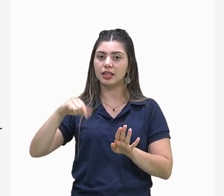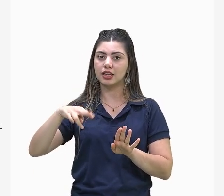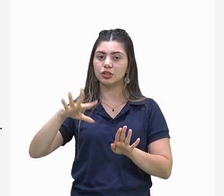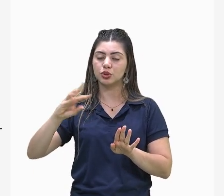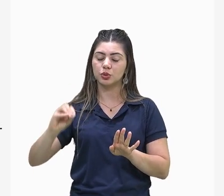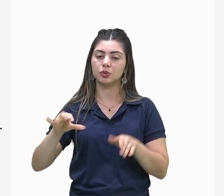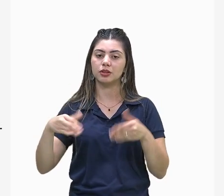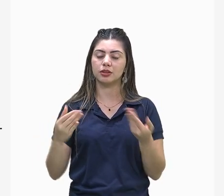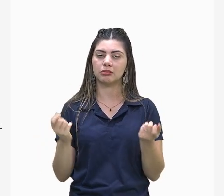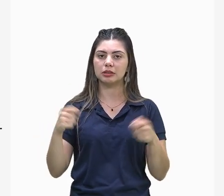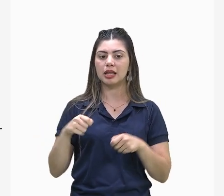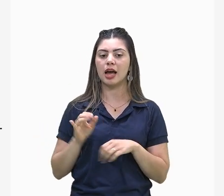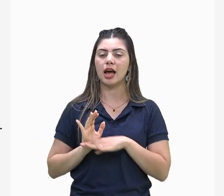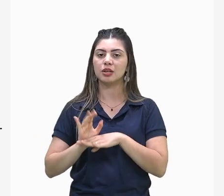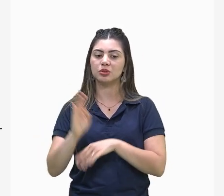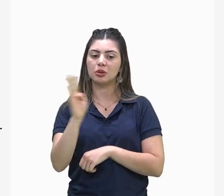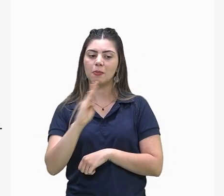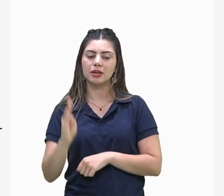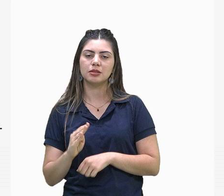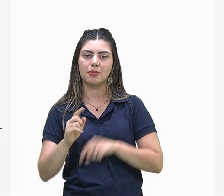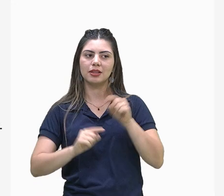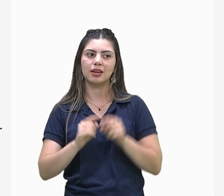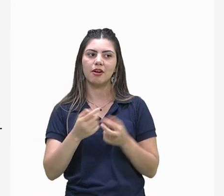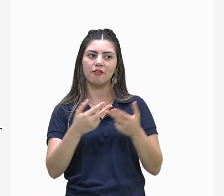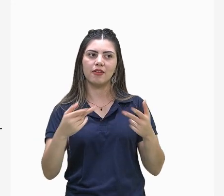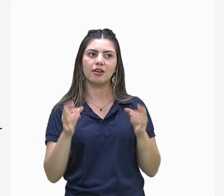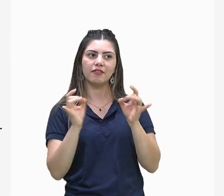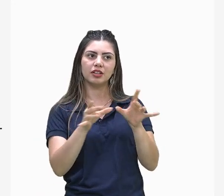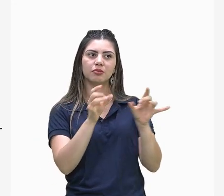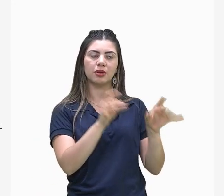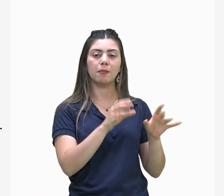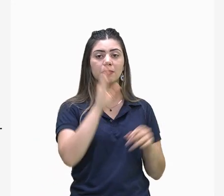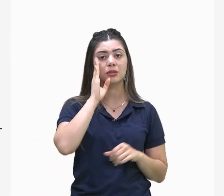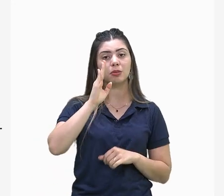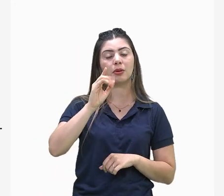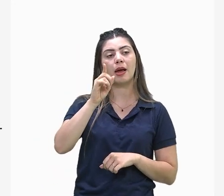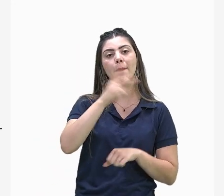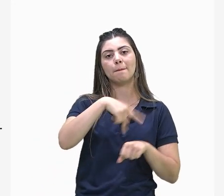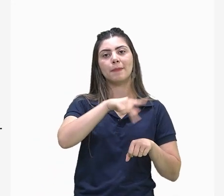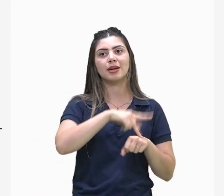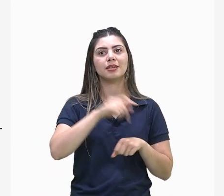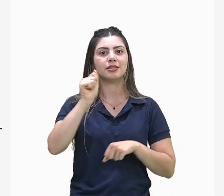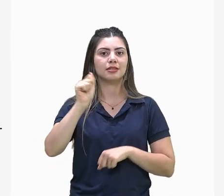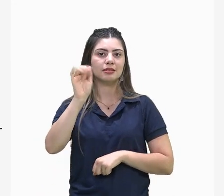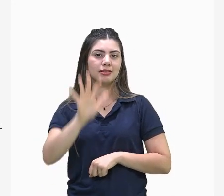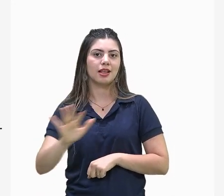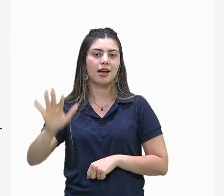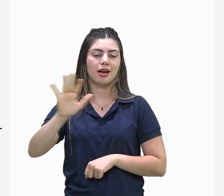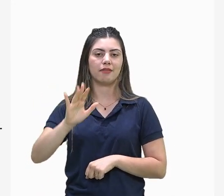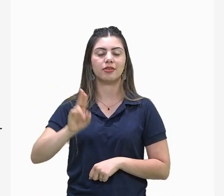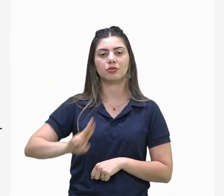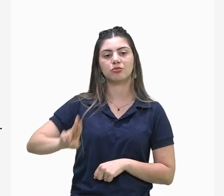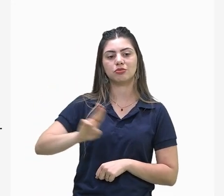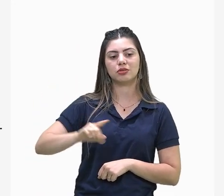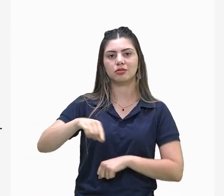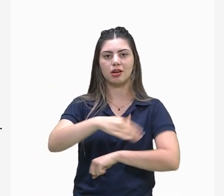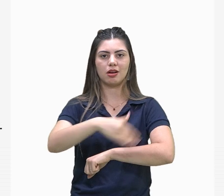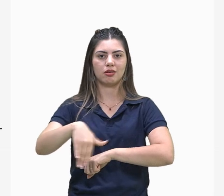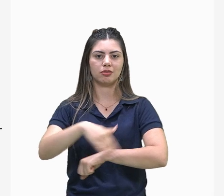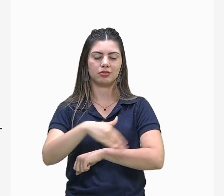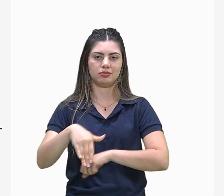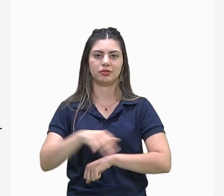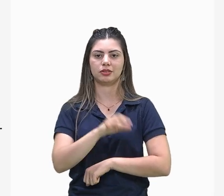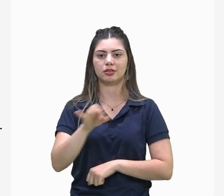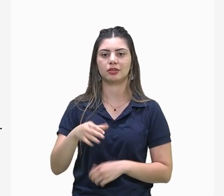ajudando o Brasil a exportar seus produtos, principalmente para os países asiáticos, através do Oceano Pacífico. Isso acaba o